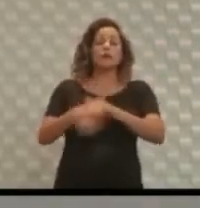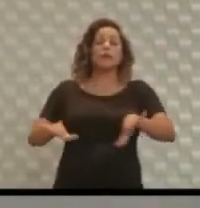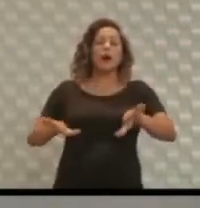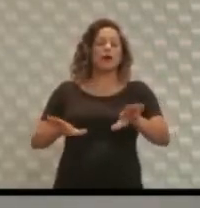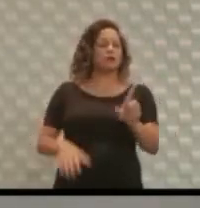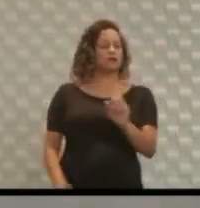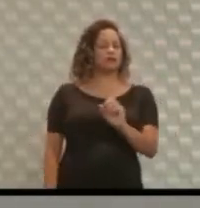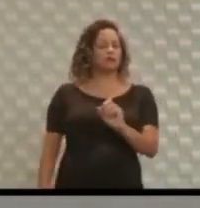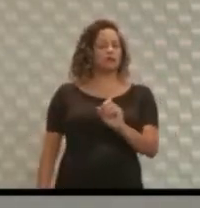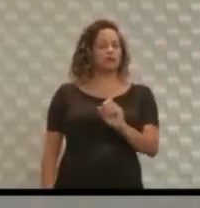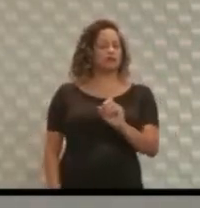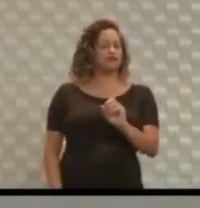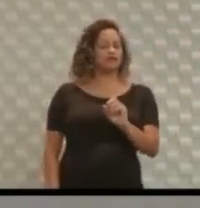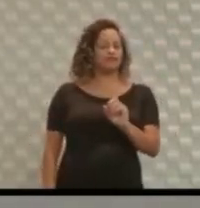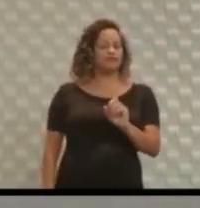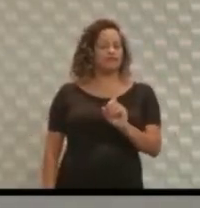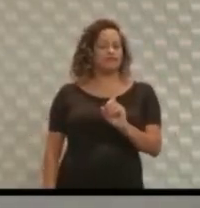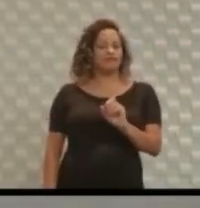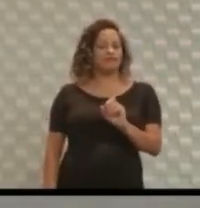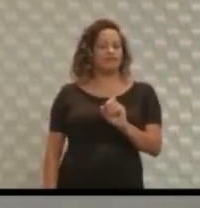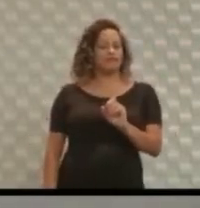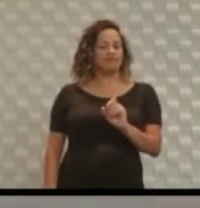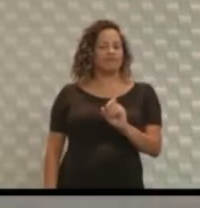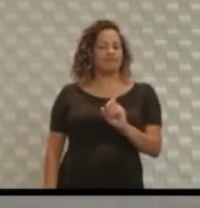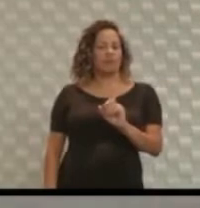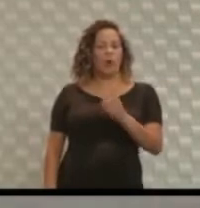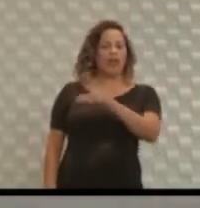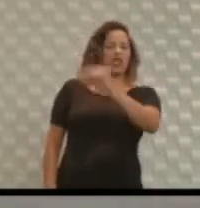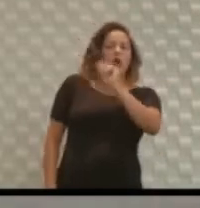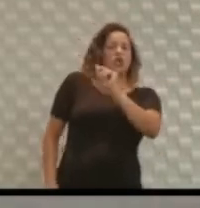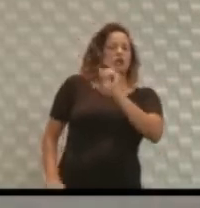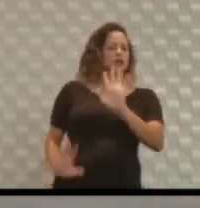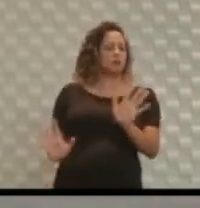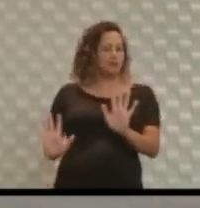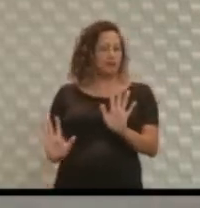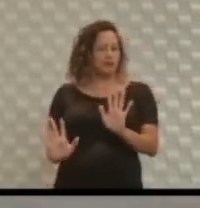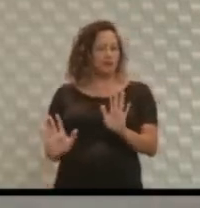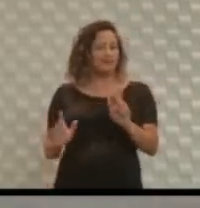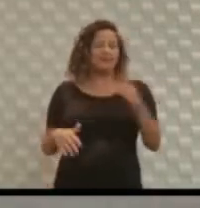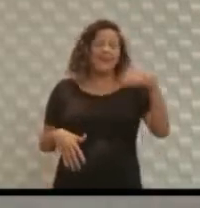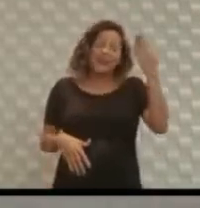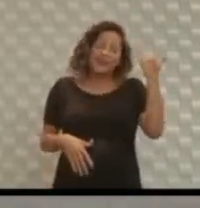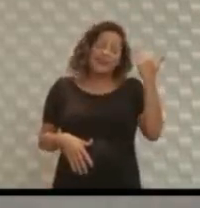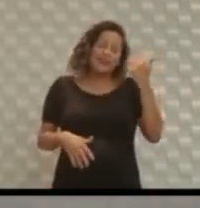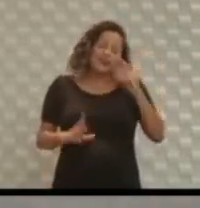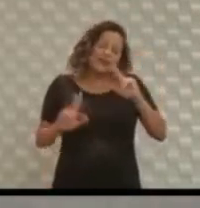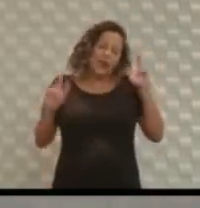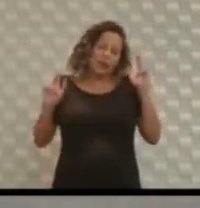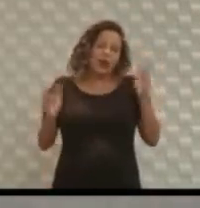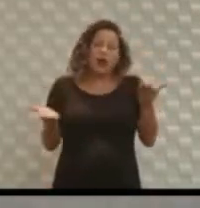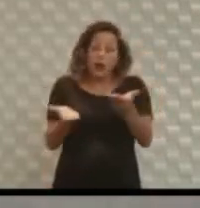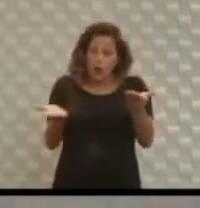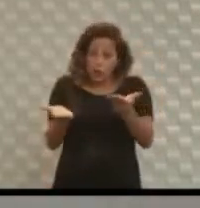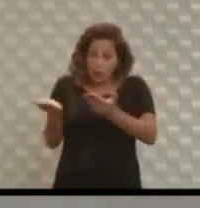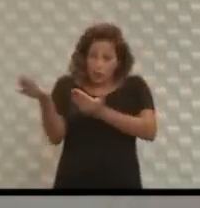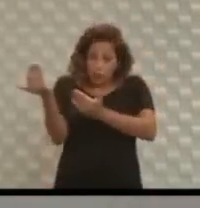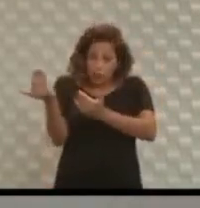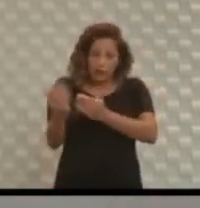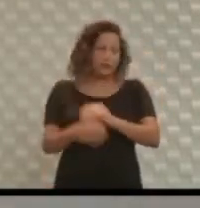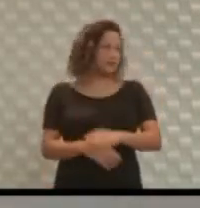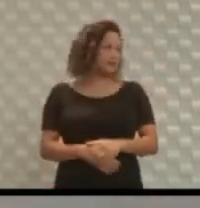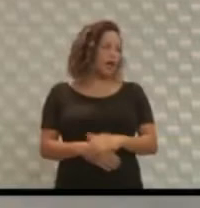opção. Então, para nós é mais fácil. Agora, os jovens hoje, eles casam e